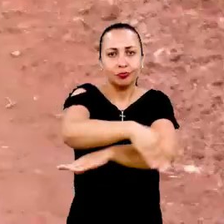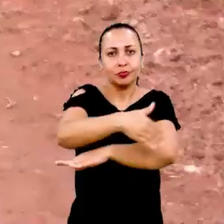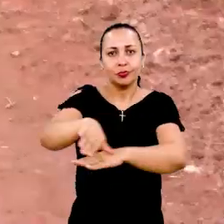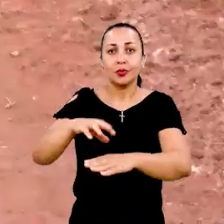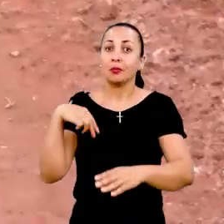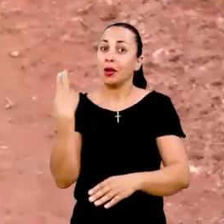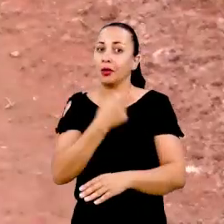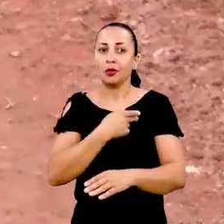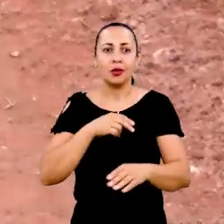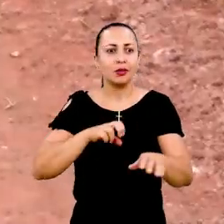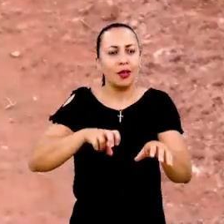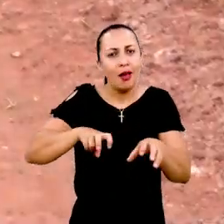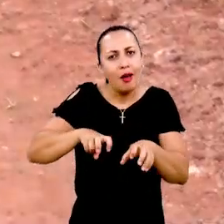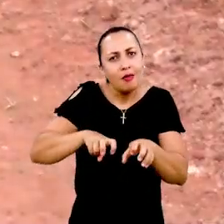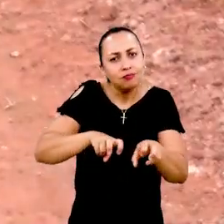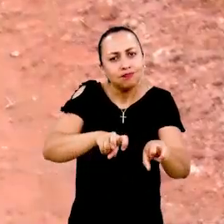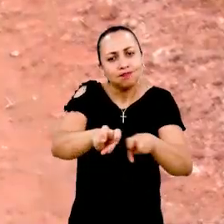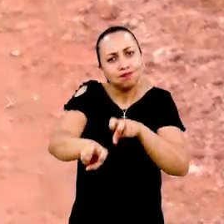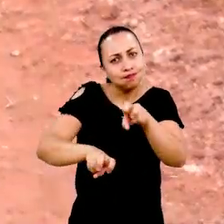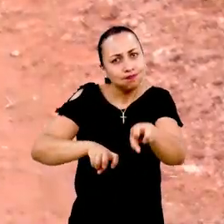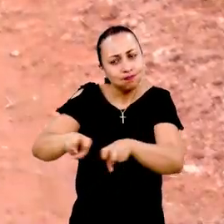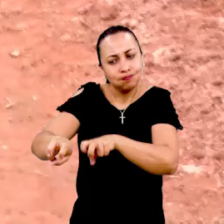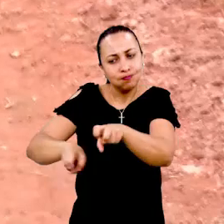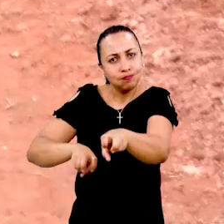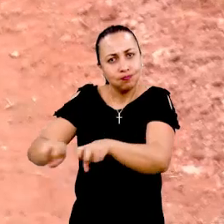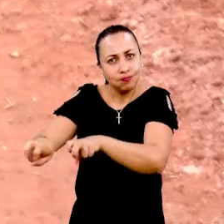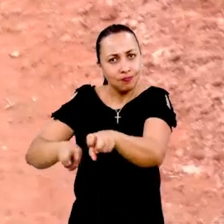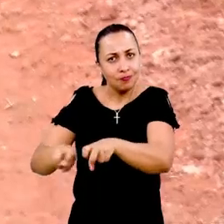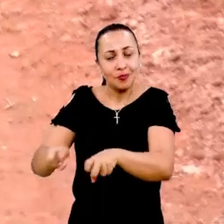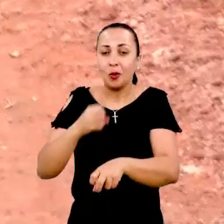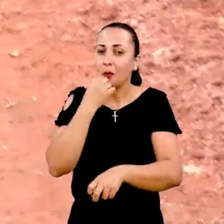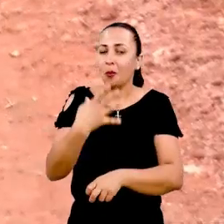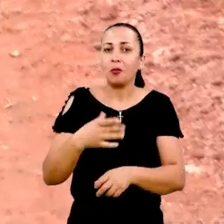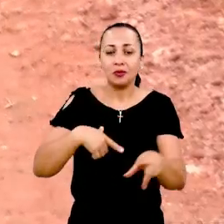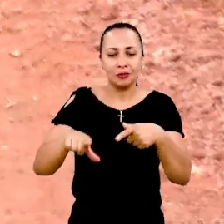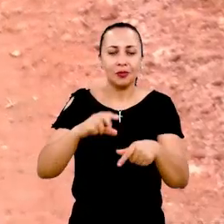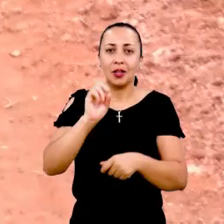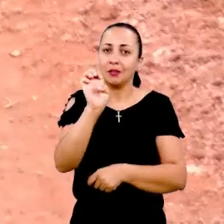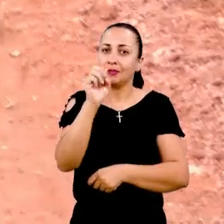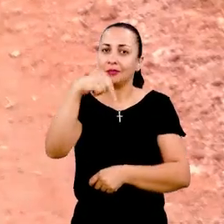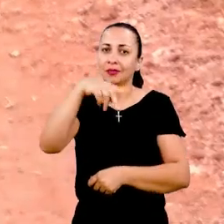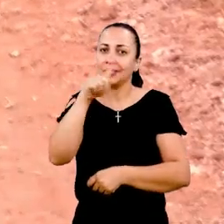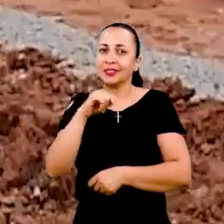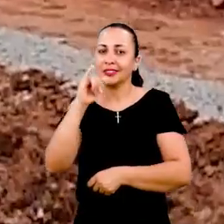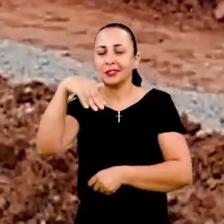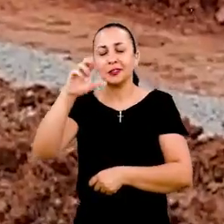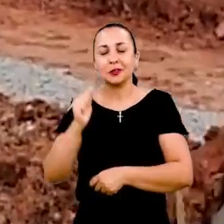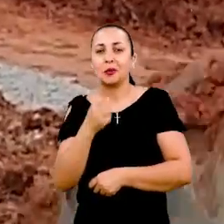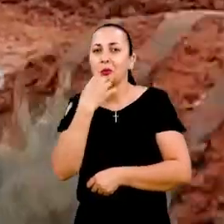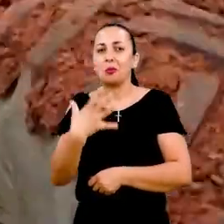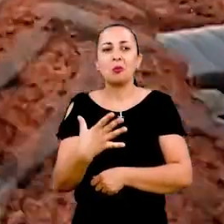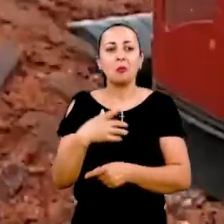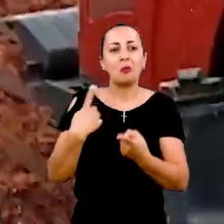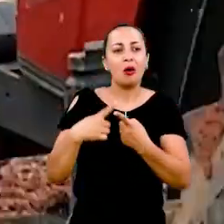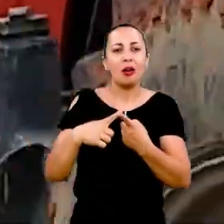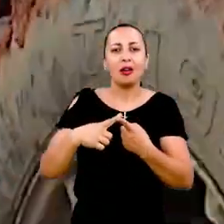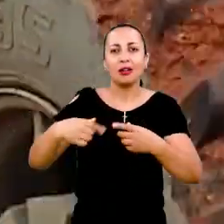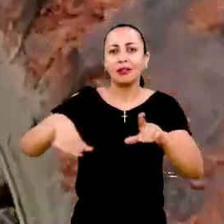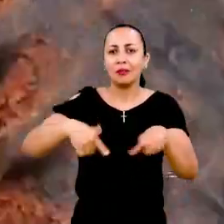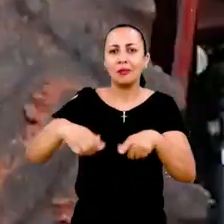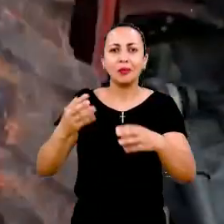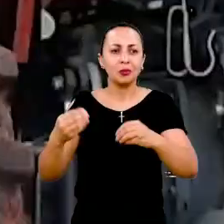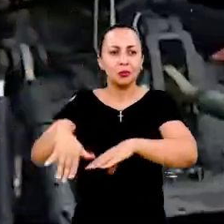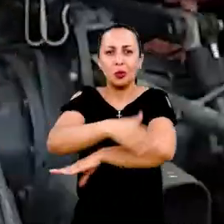pavimentação. Para a gente que é de estradas, foi uma novidade incrível trabalhar com uma enzima, porque assim, quando a gente trabalha em estrada, a gente vê muito bota